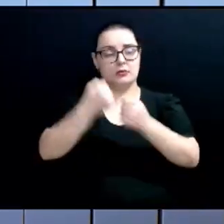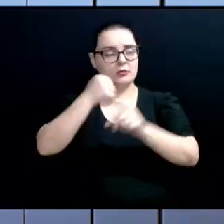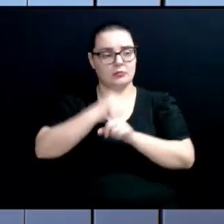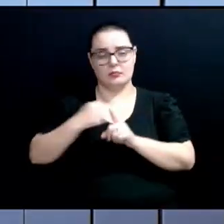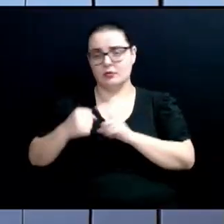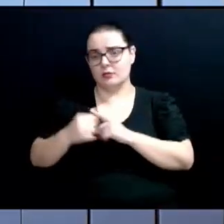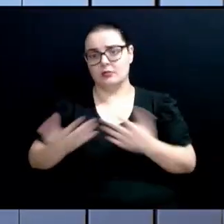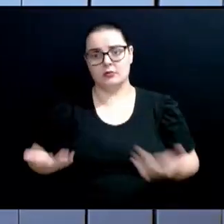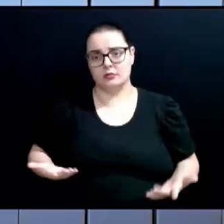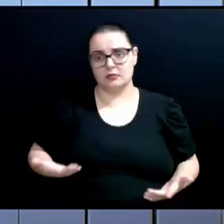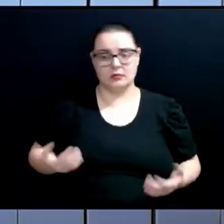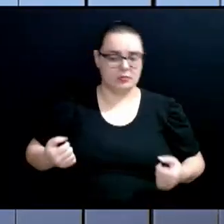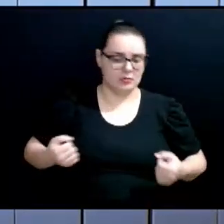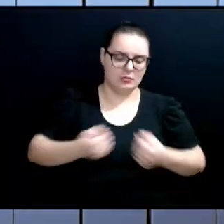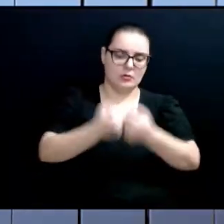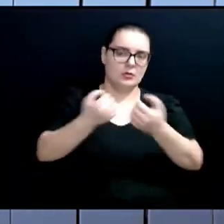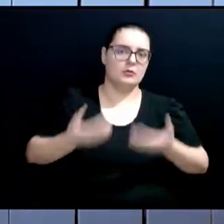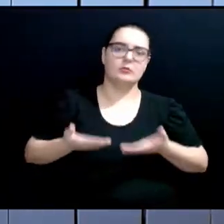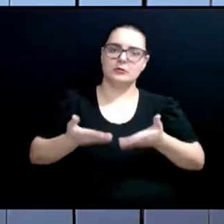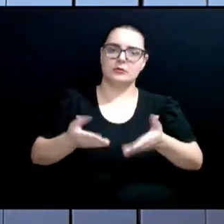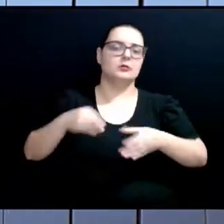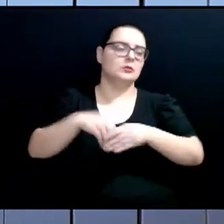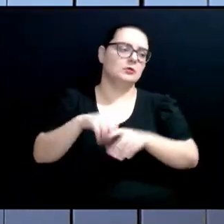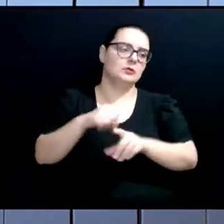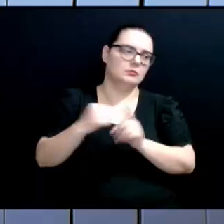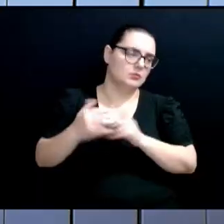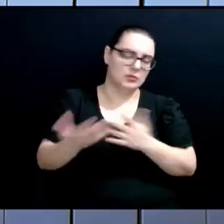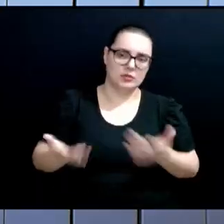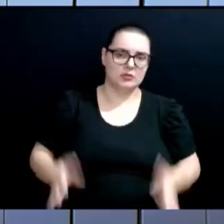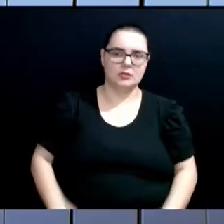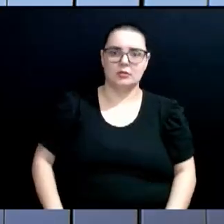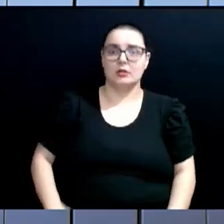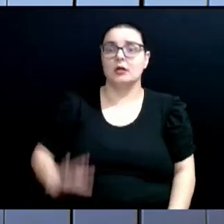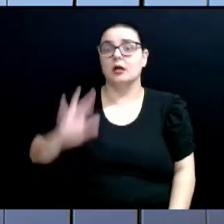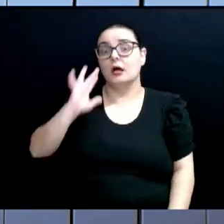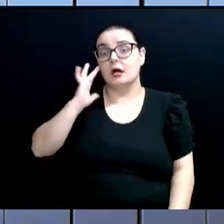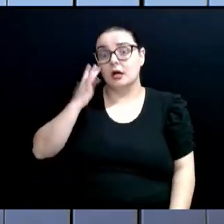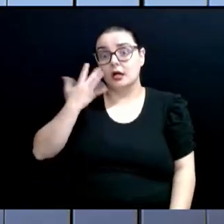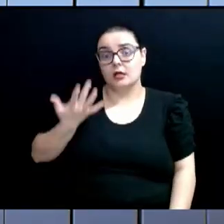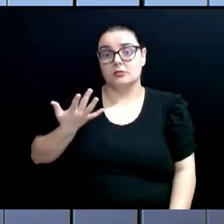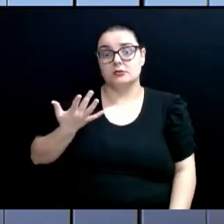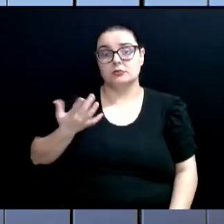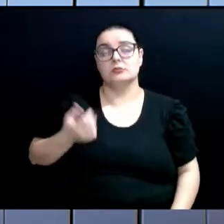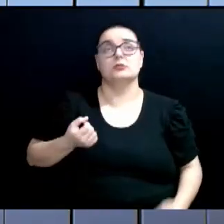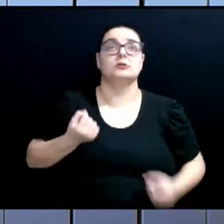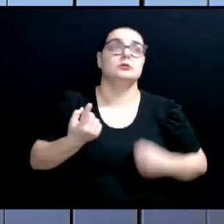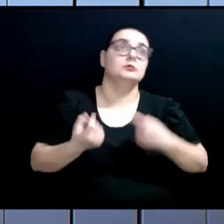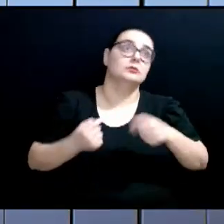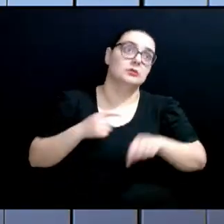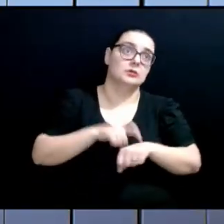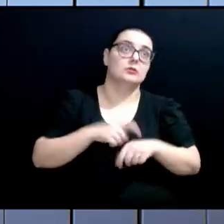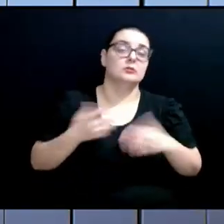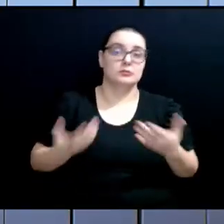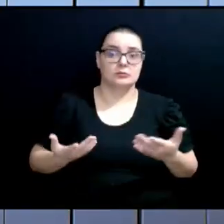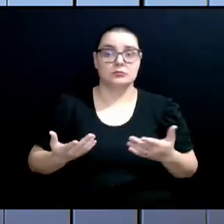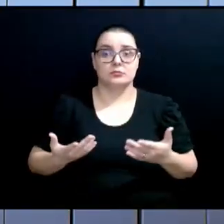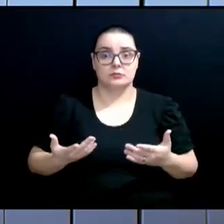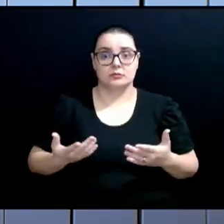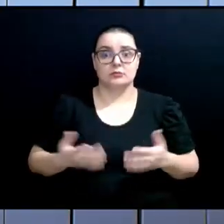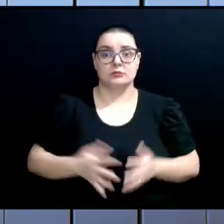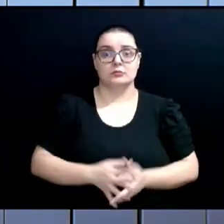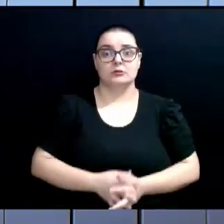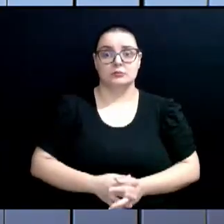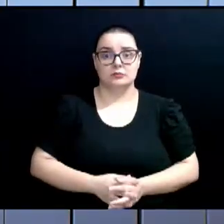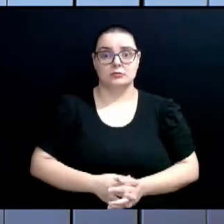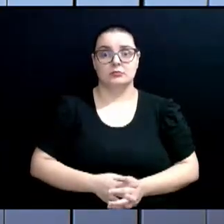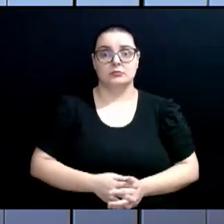está inerente nas sociedades, né. Acho que em determinado momento, em determinadas situações, com relação a determinados